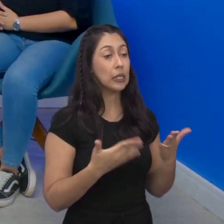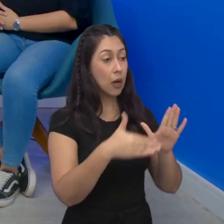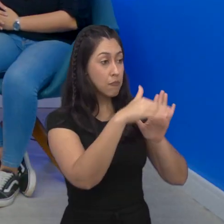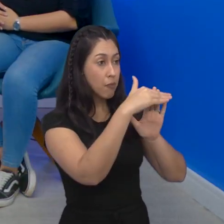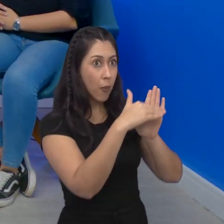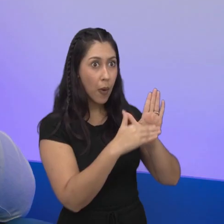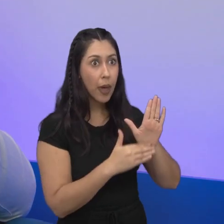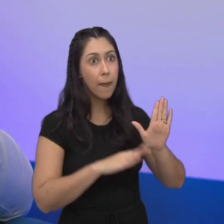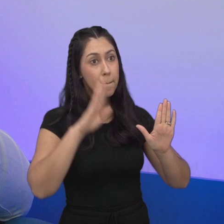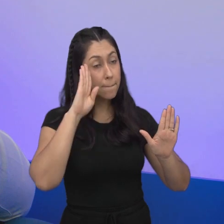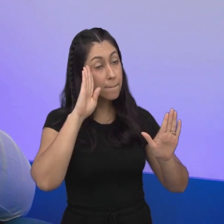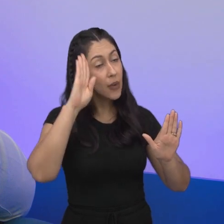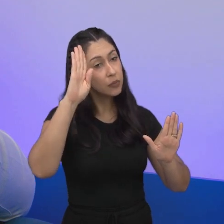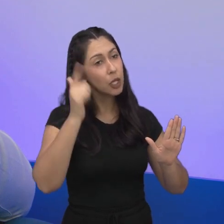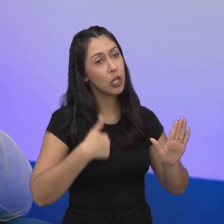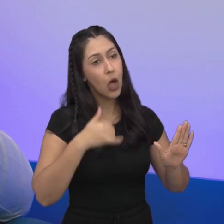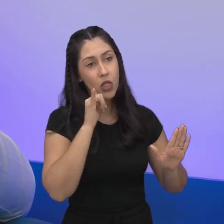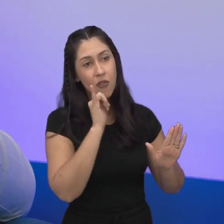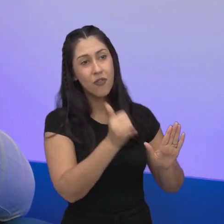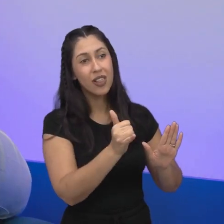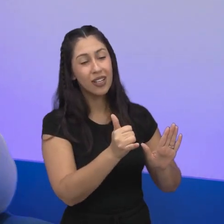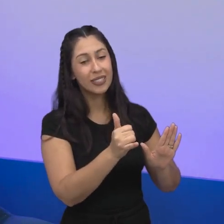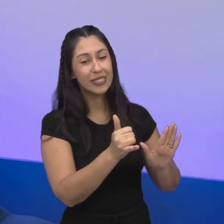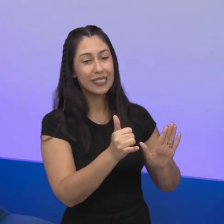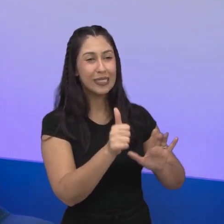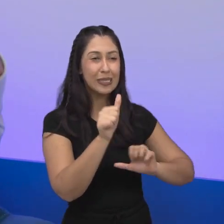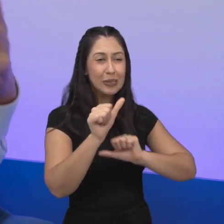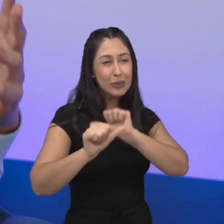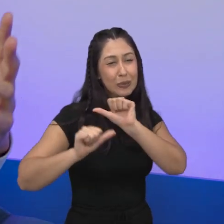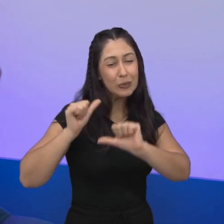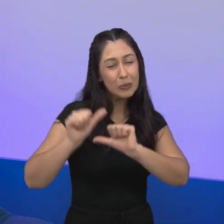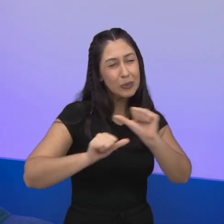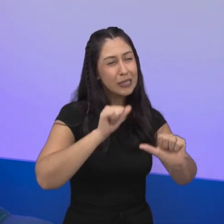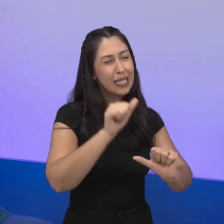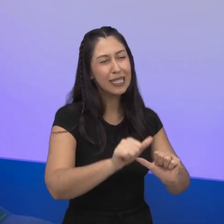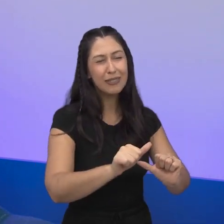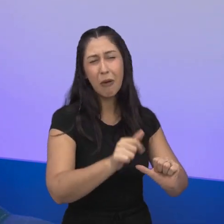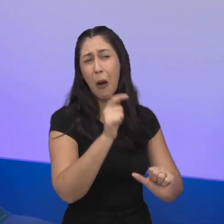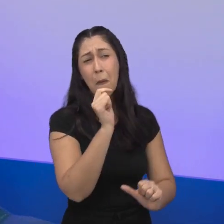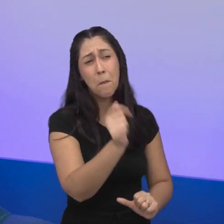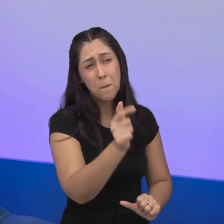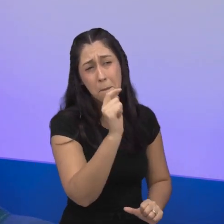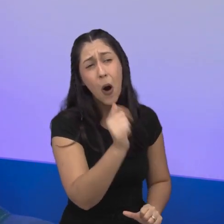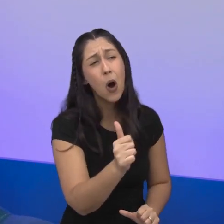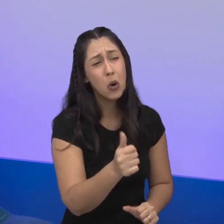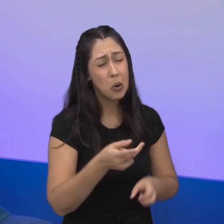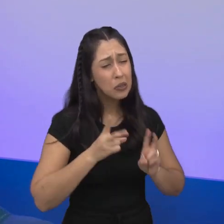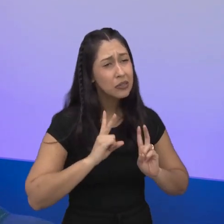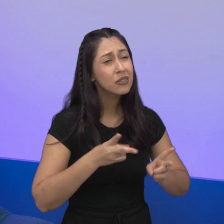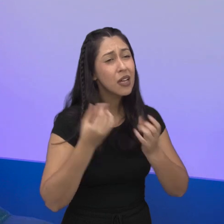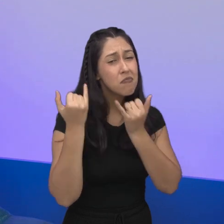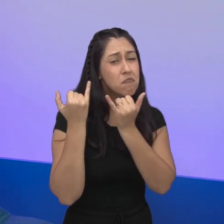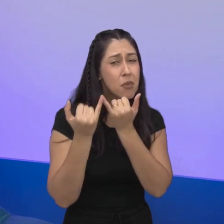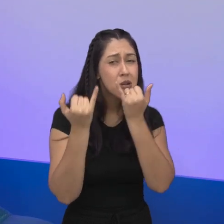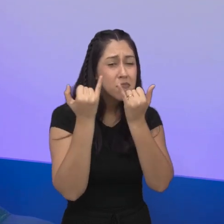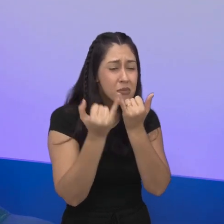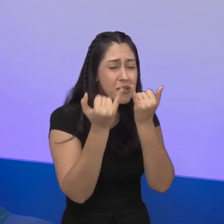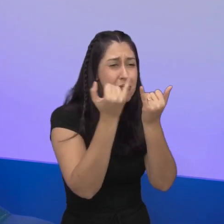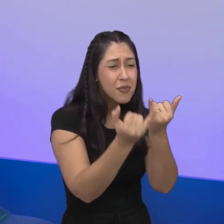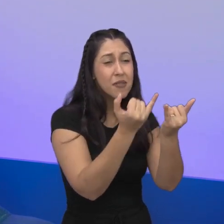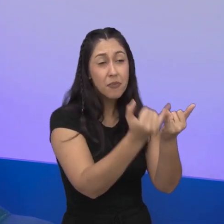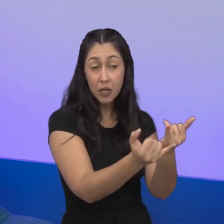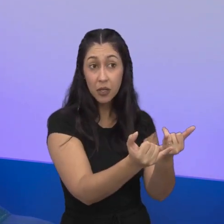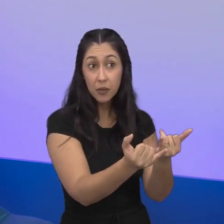pautas desse ano, e eu confesso que não tem tanta diferença dos últimos, sempre tem uma similaridade entre as pautas